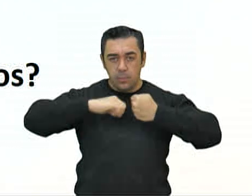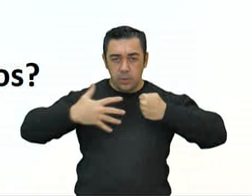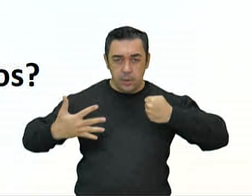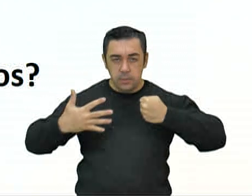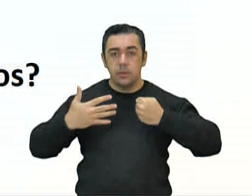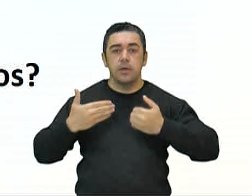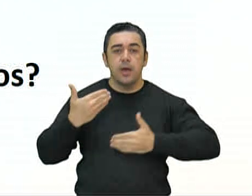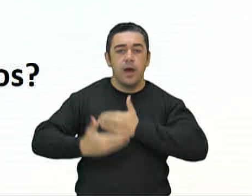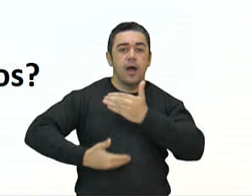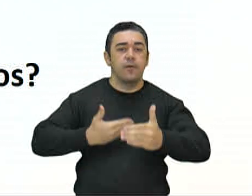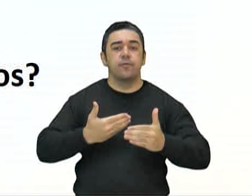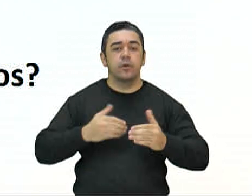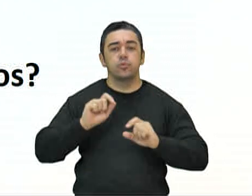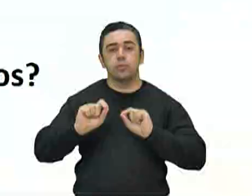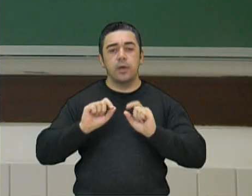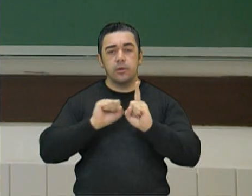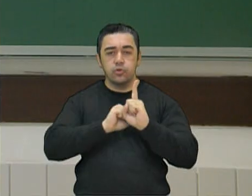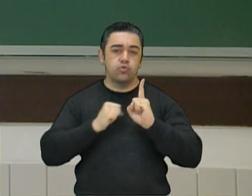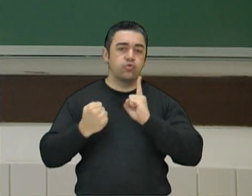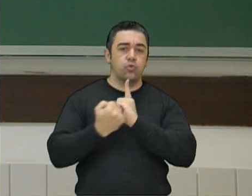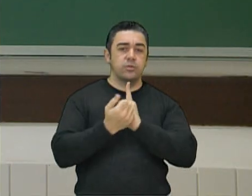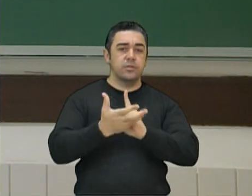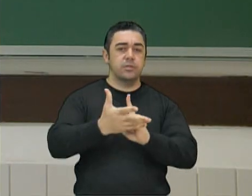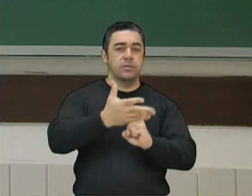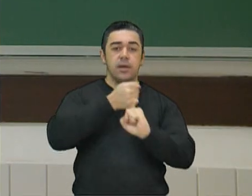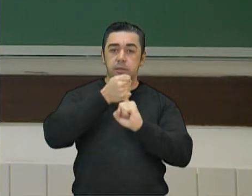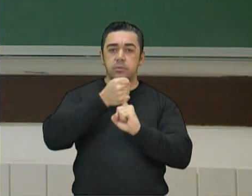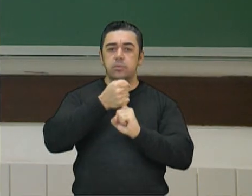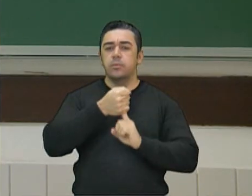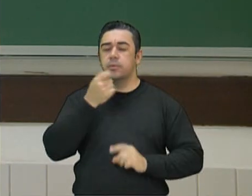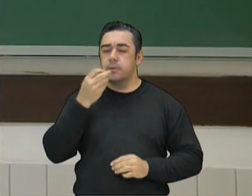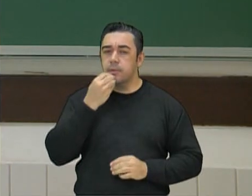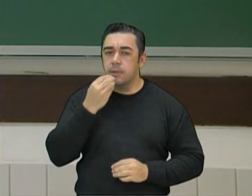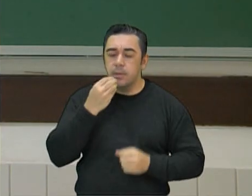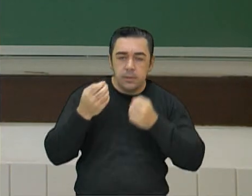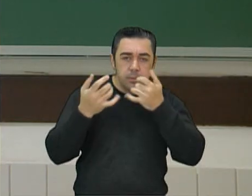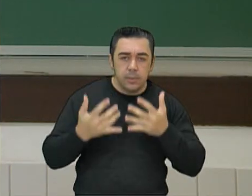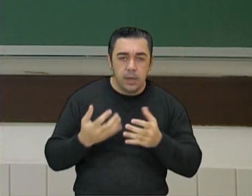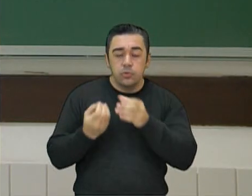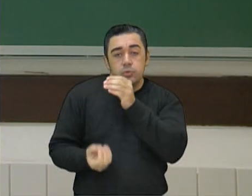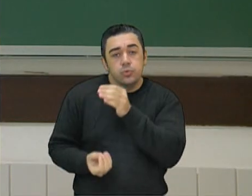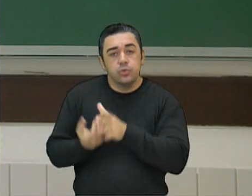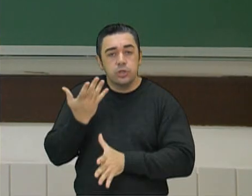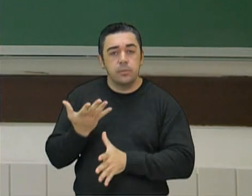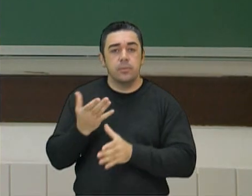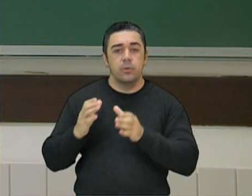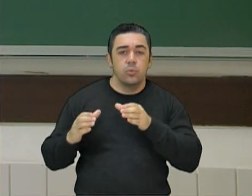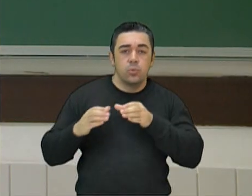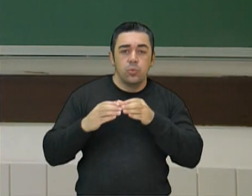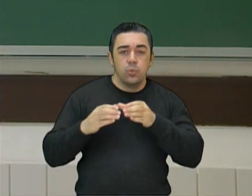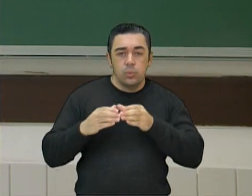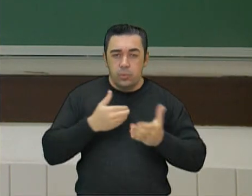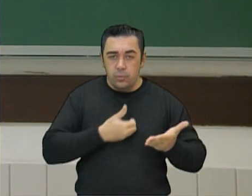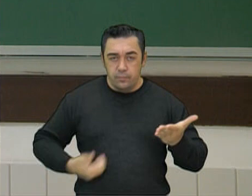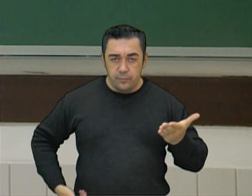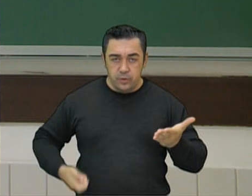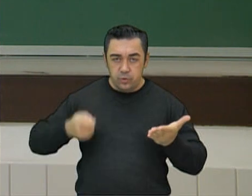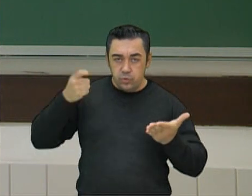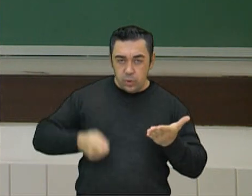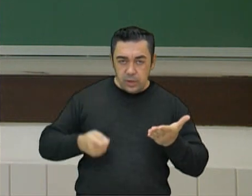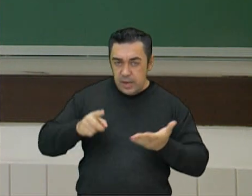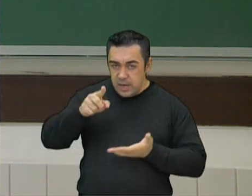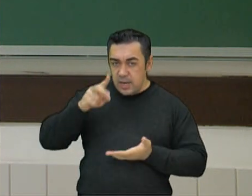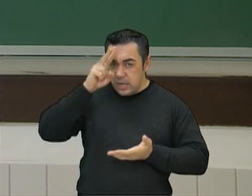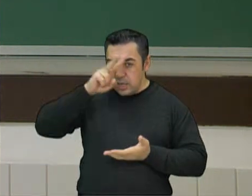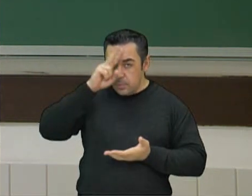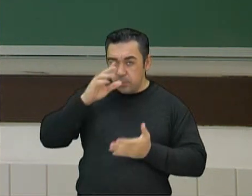do socialismo. Então esse texto traça ou tenta dar uma explicação para o surgimento de regimes totalitários. Lembrou as